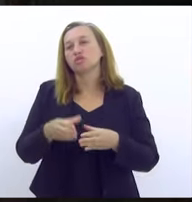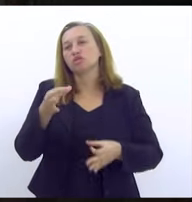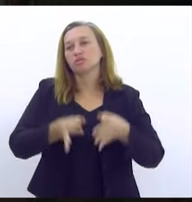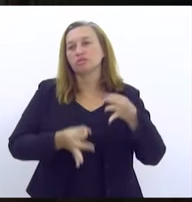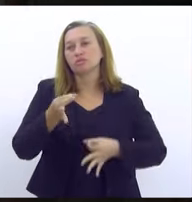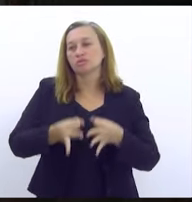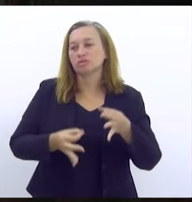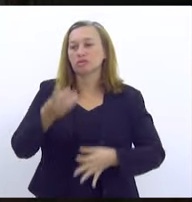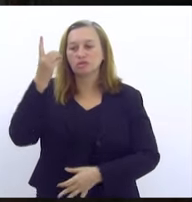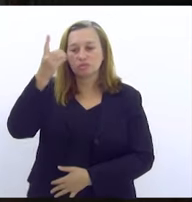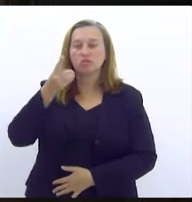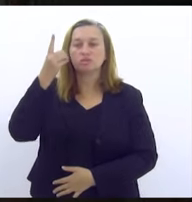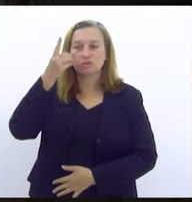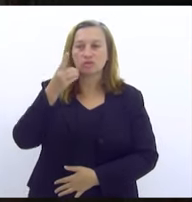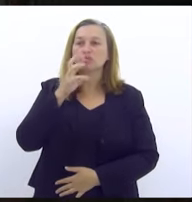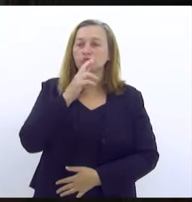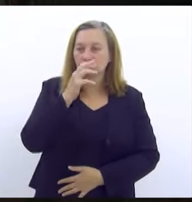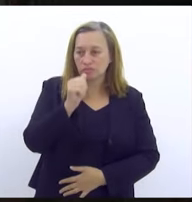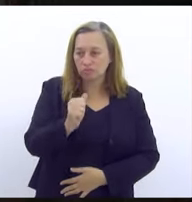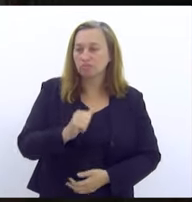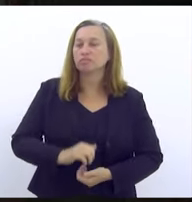e Justiça, deputado Rodrigo Amorim.